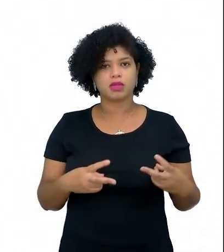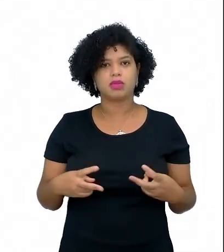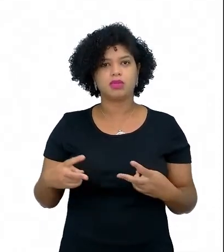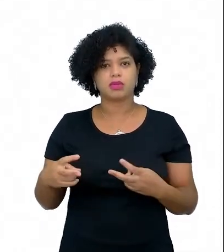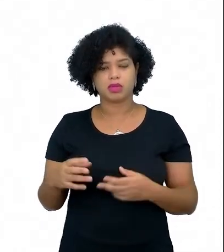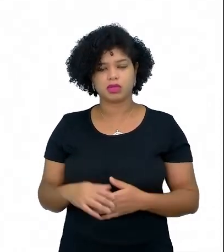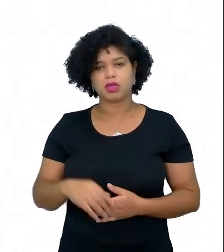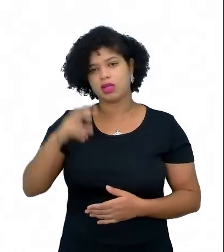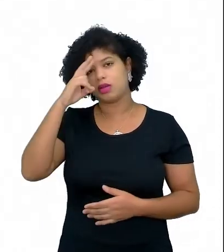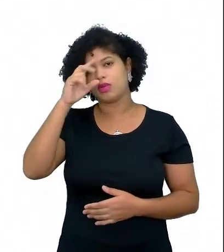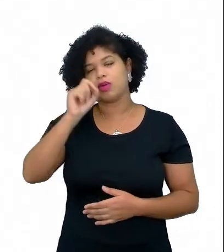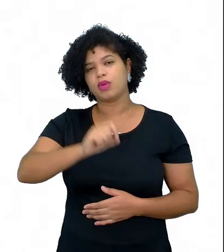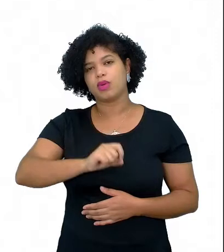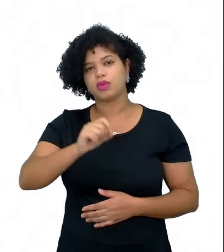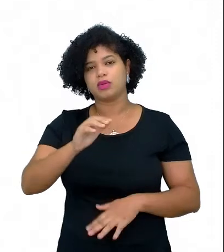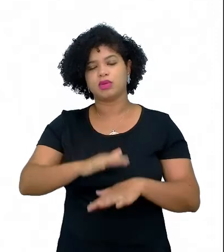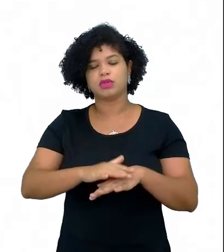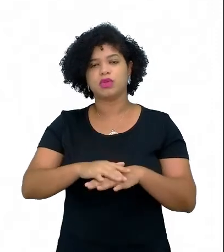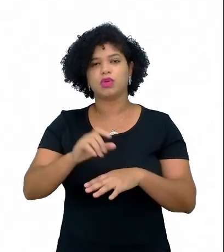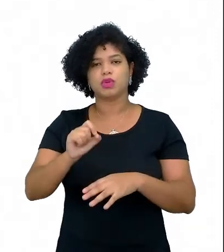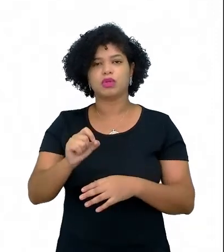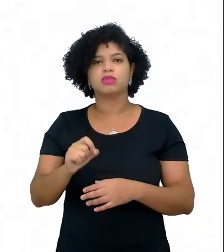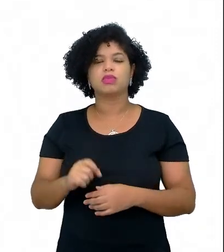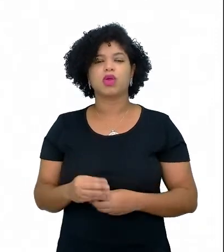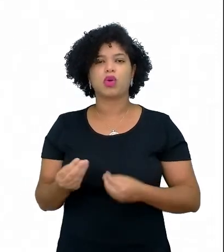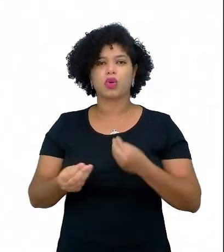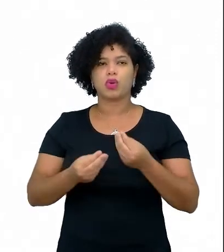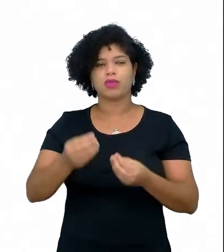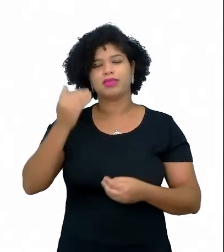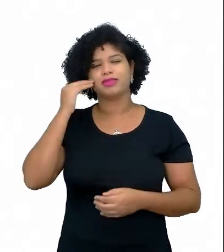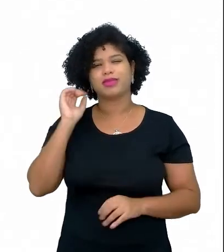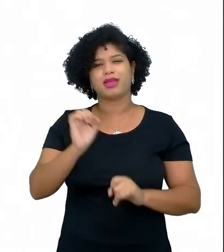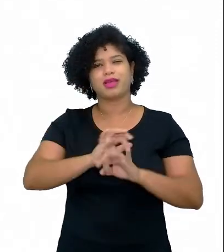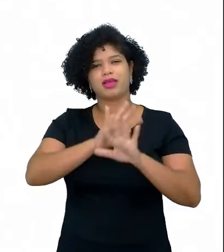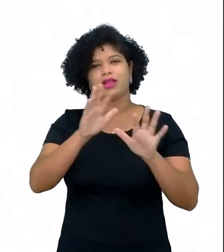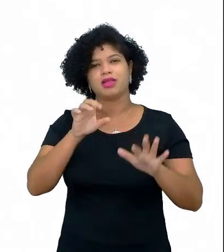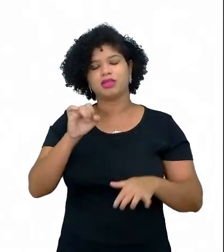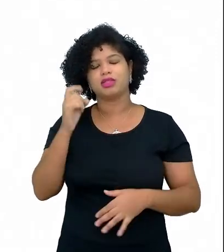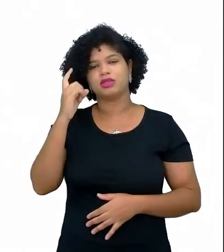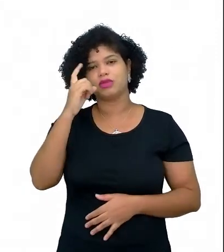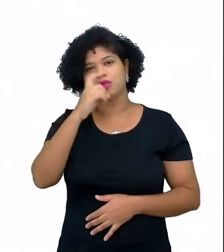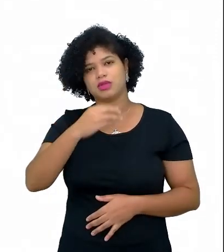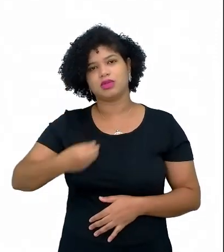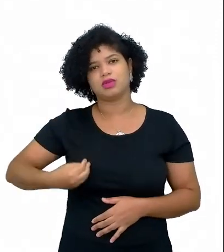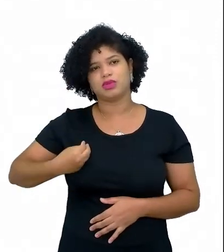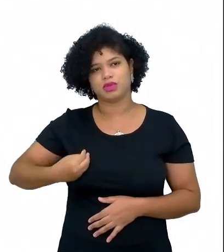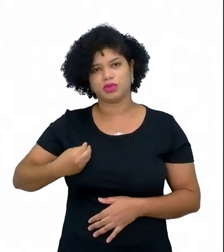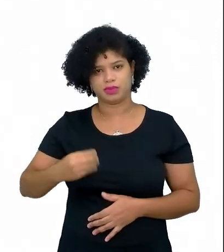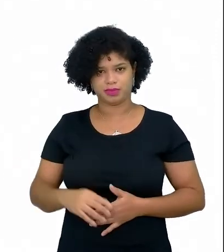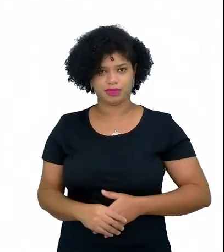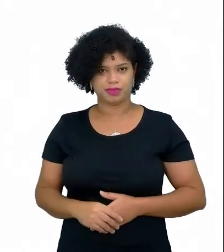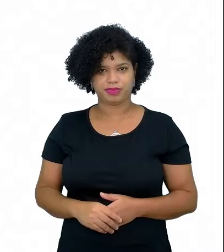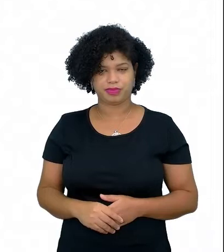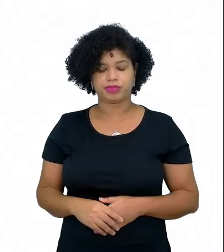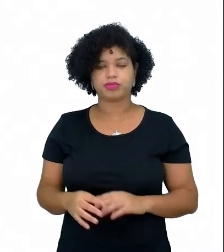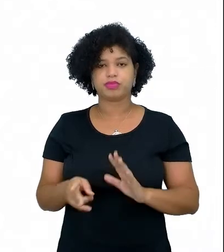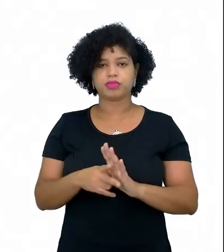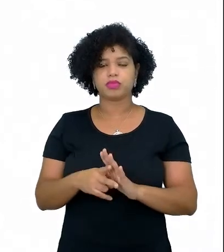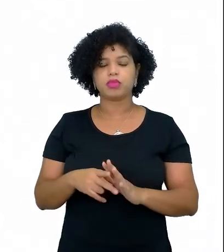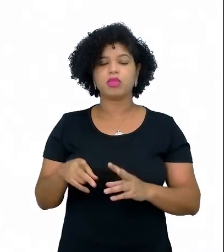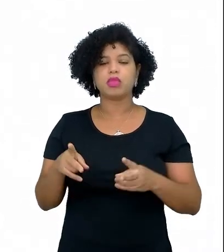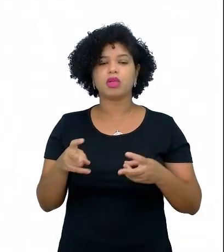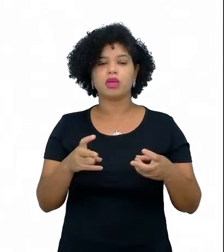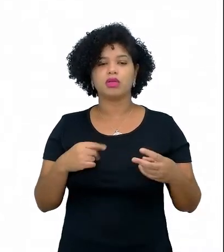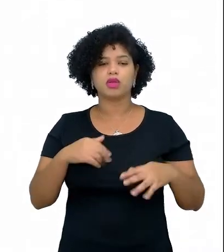alguma coisa, quando a gente faz esses mapeamentos, a gente tem que estar claro as dificuldades de cada turma. Não é pegar esse mapeamento que eu fiz